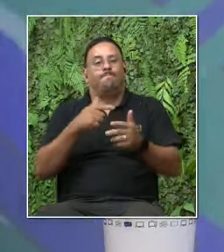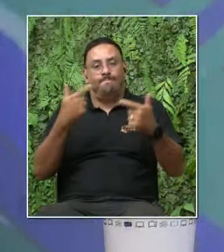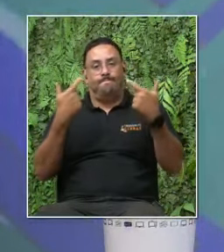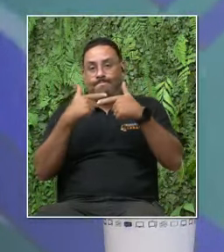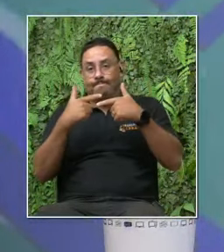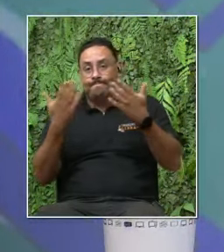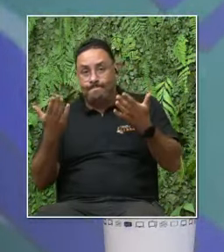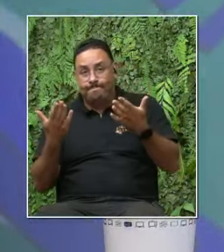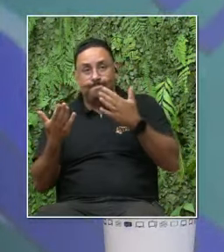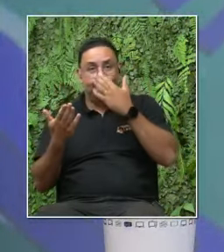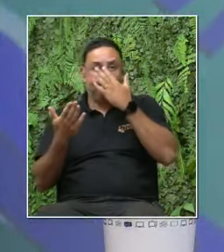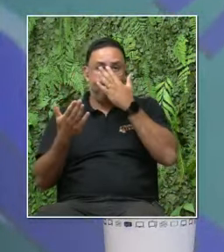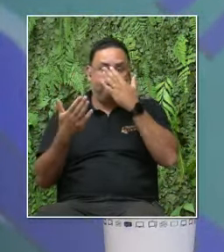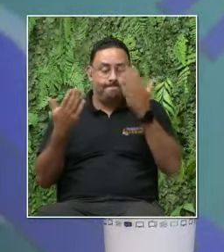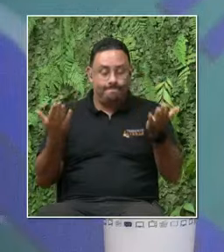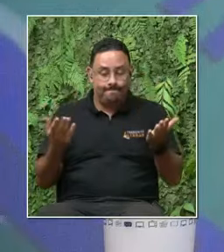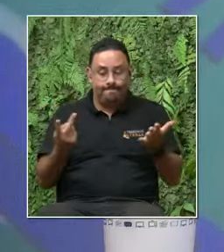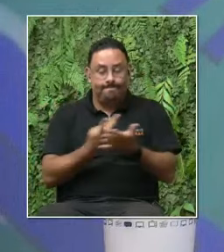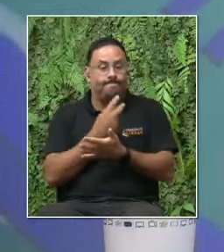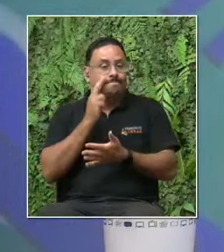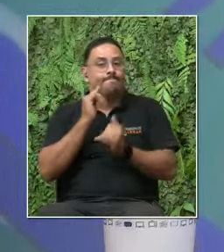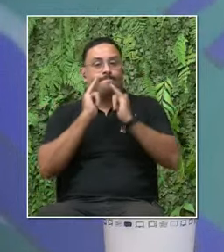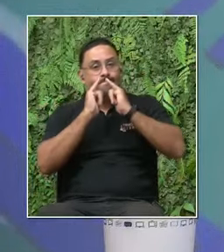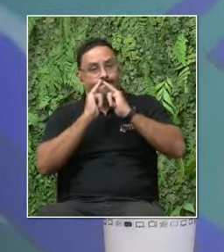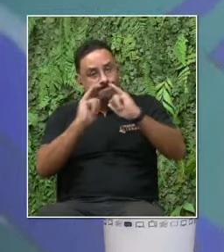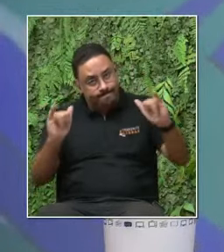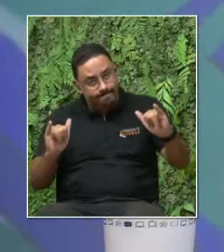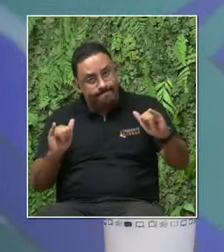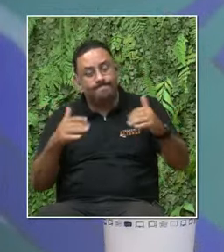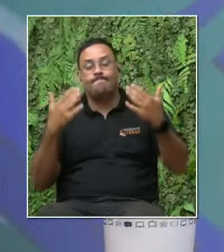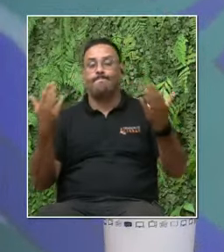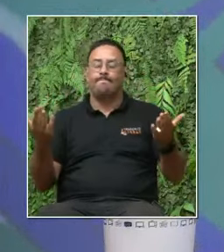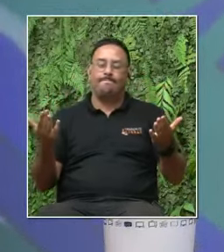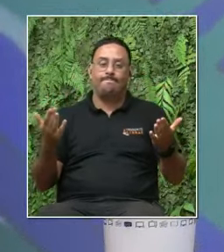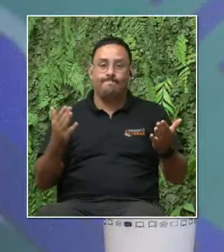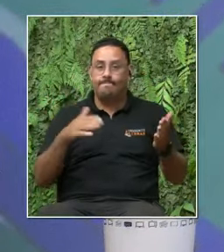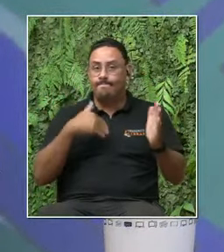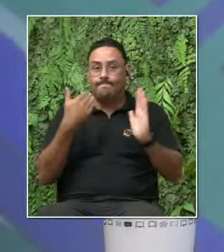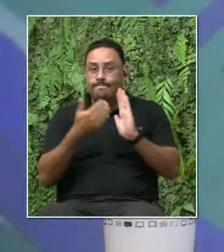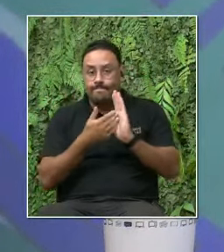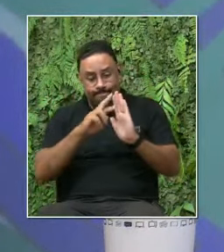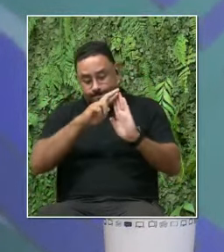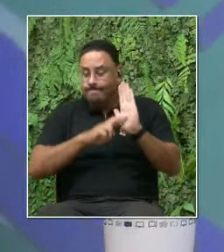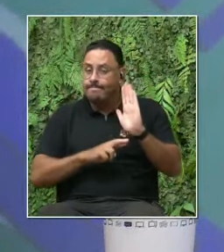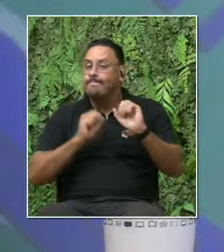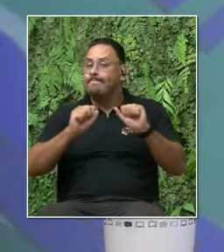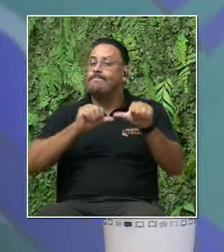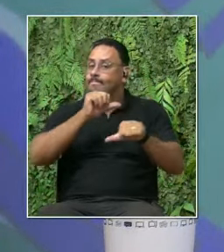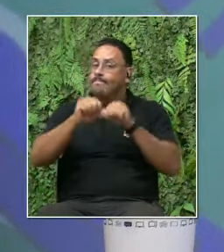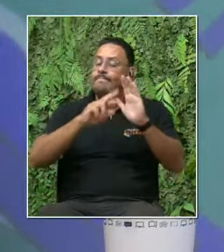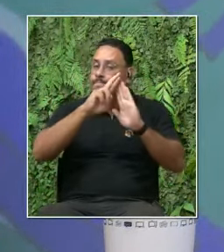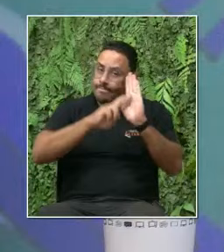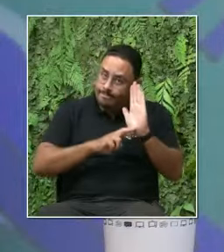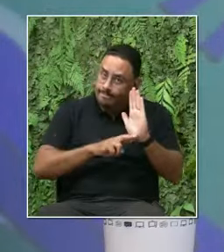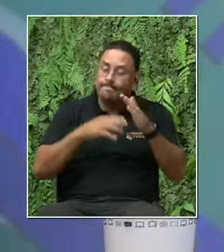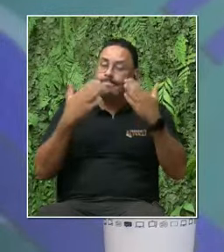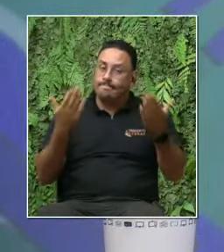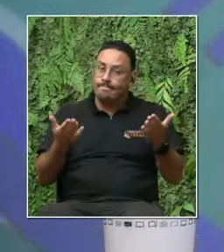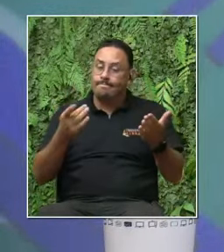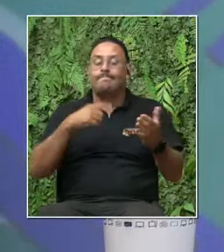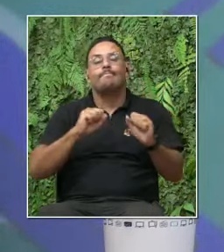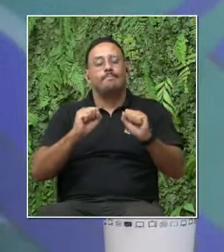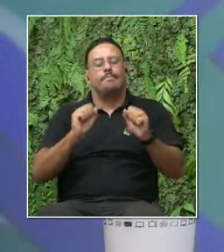porque é eu avisei falei assim tá tudo escrito mas pode mudar na última hora porque nós sabemos